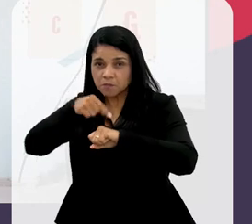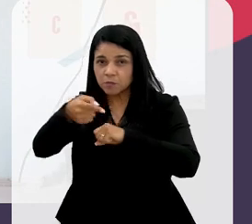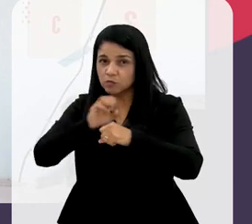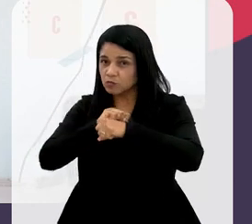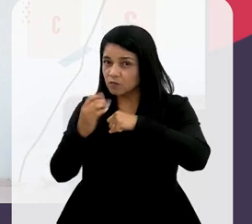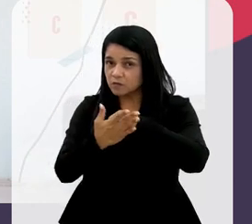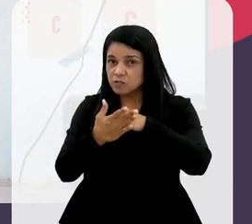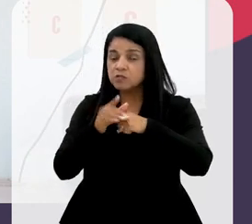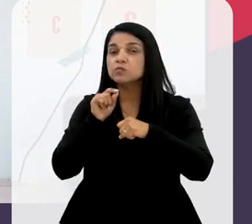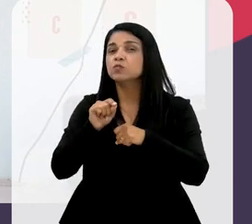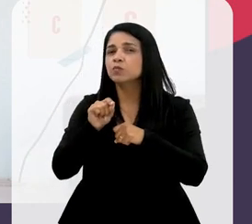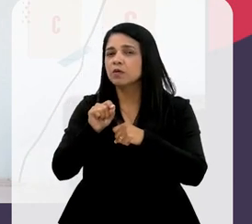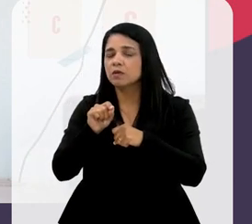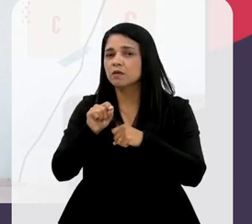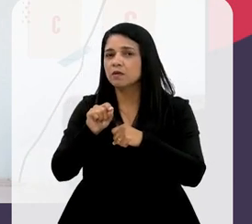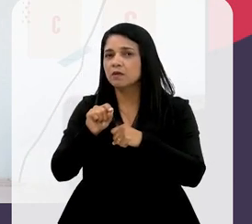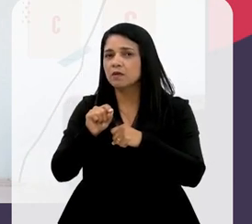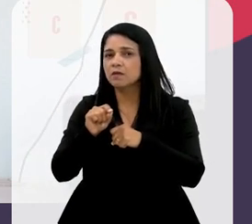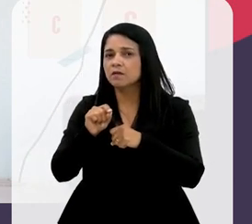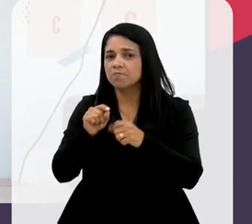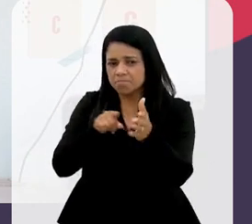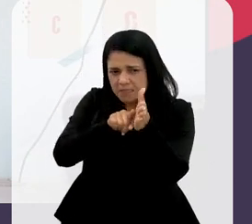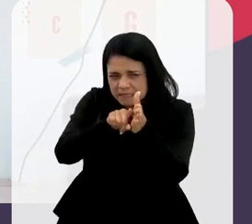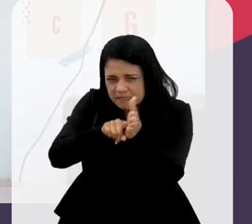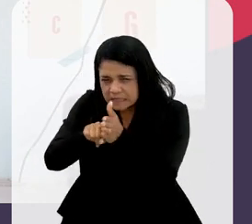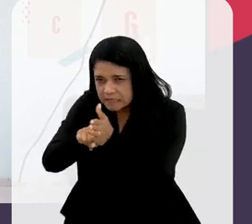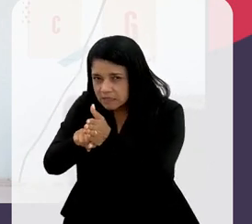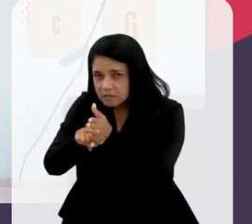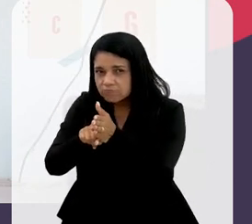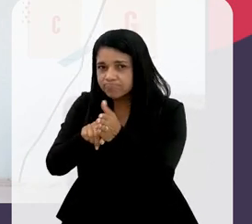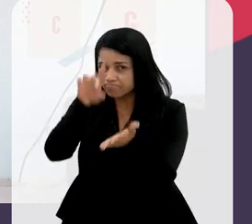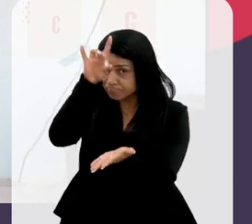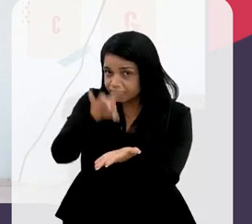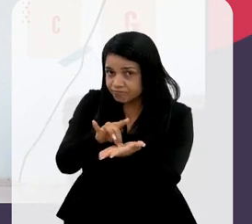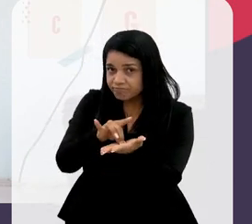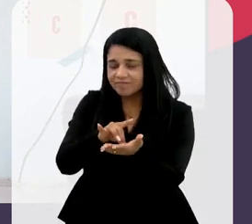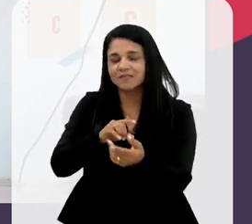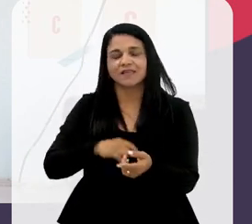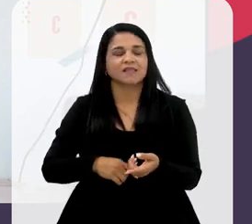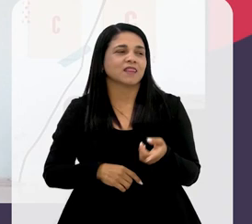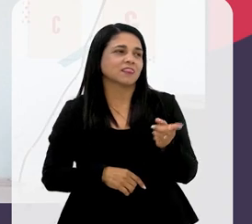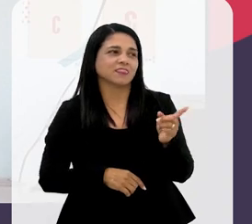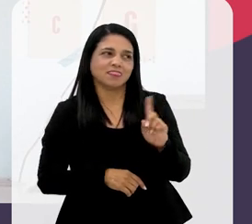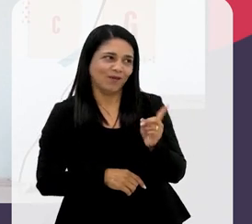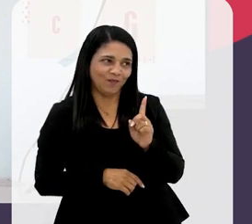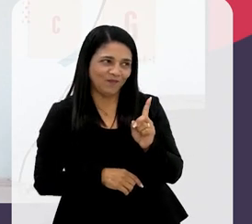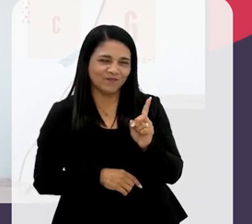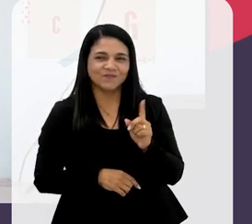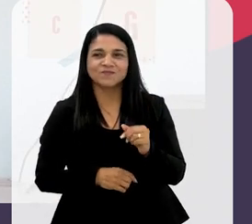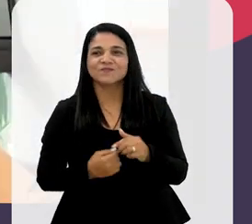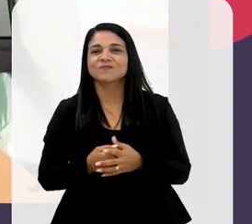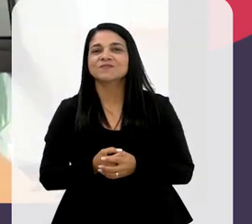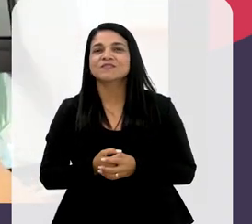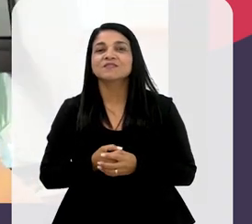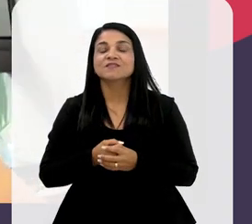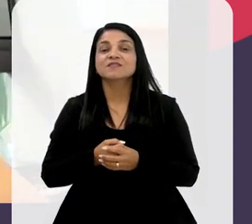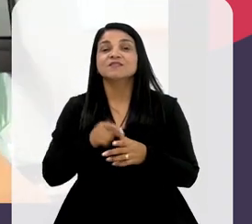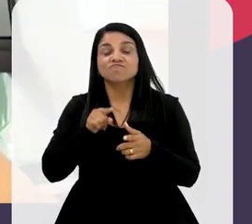Esses problemas pós-Covid, né? Isso foi o pontapé aí da pesquisa de vocês? Não, não